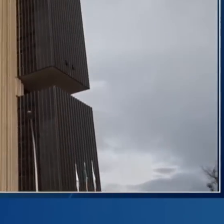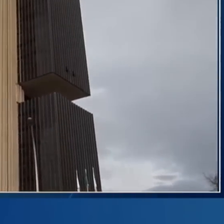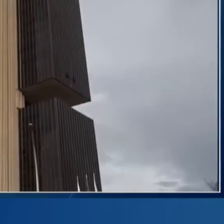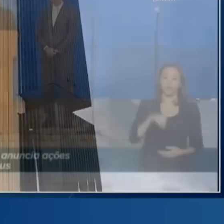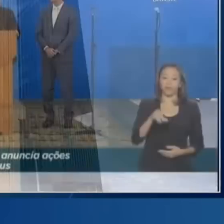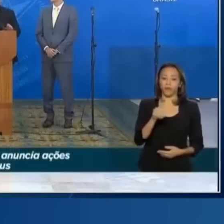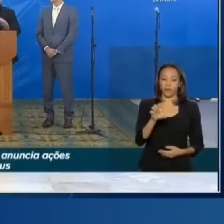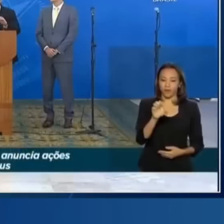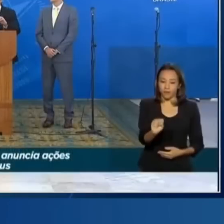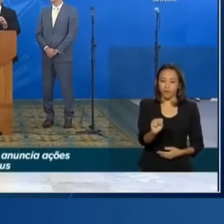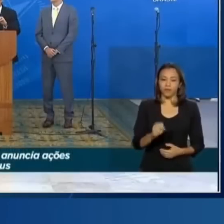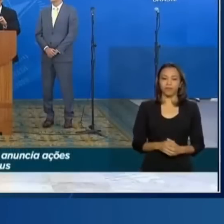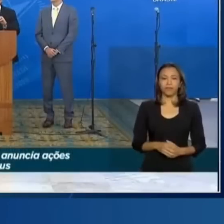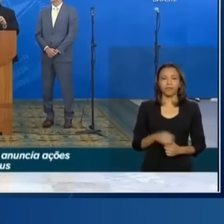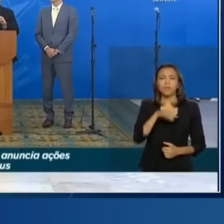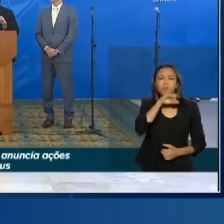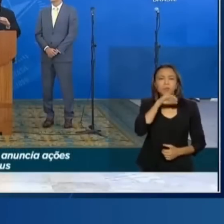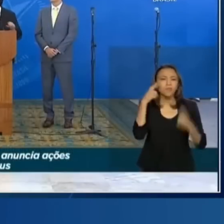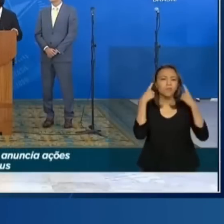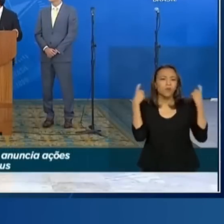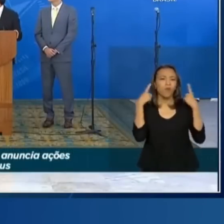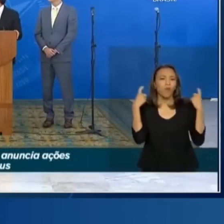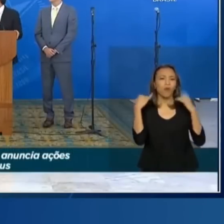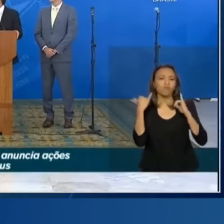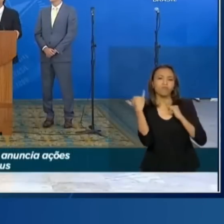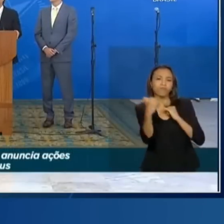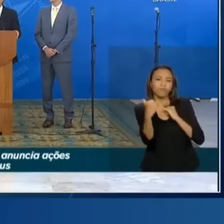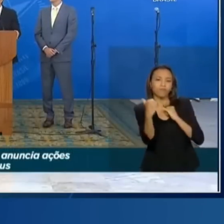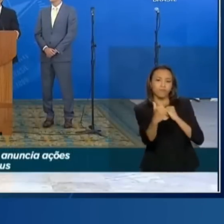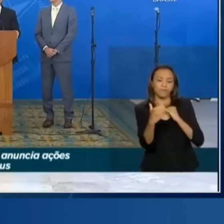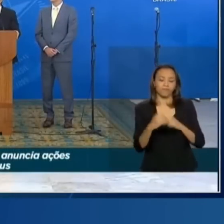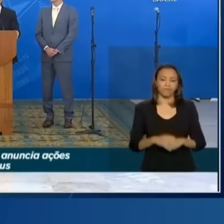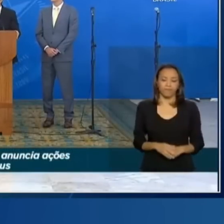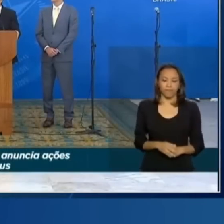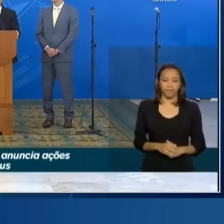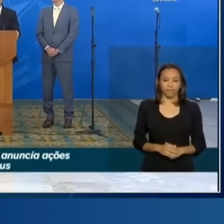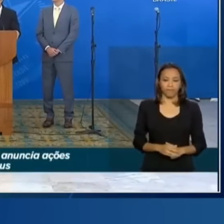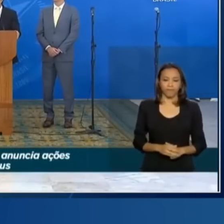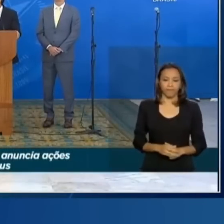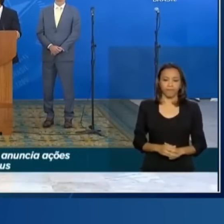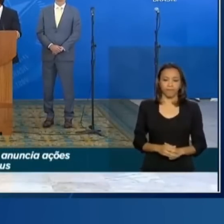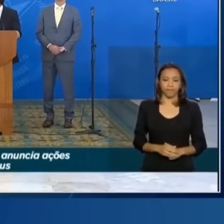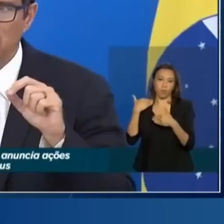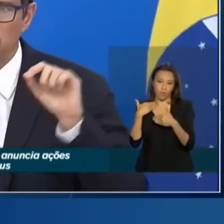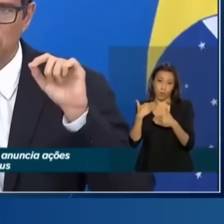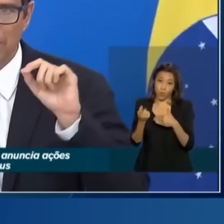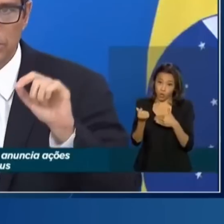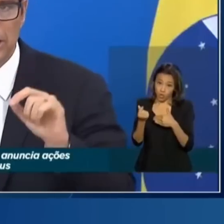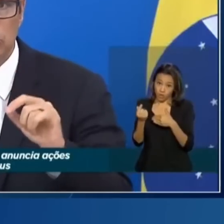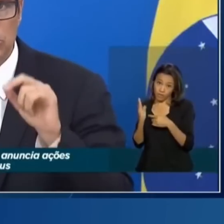renda. Porque quem presta serviços pessoais são os mais pobres e quem consome esse tipo de serviço é a classe média